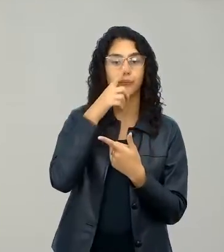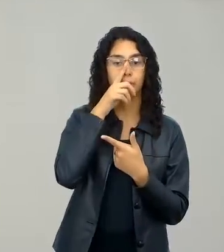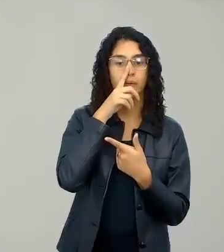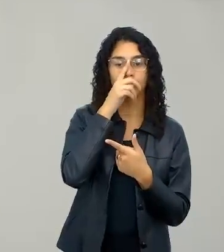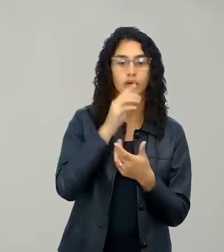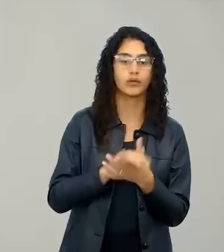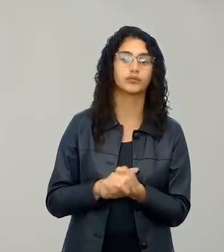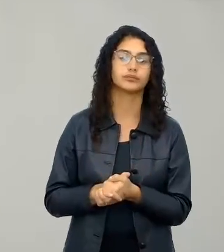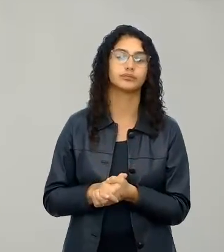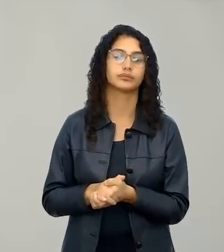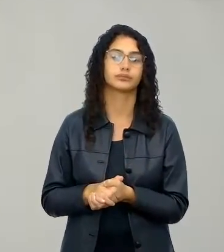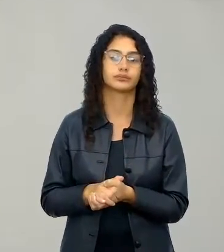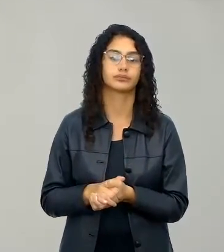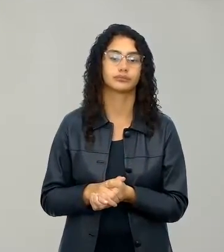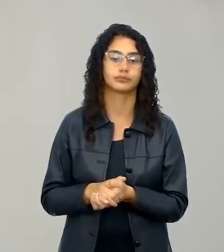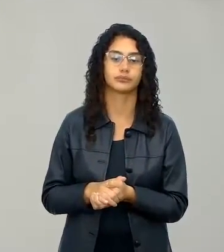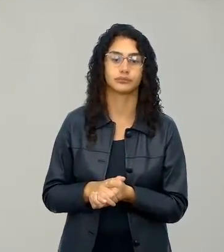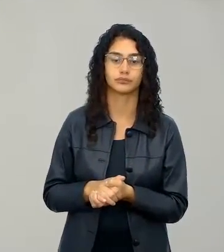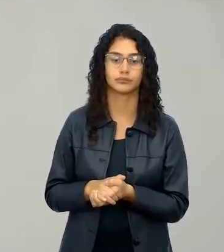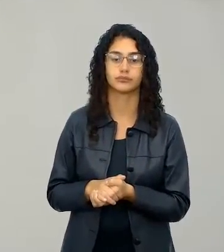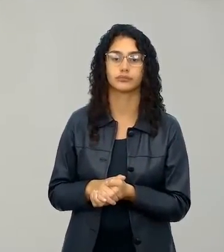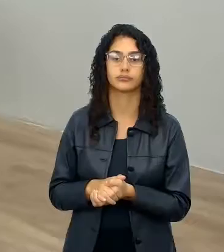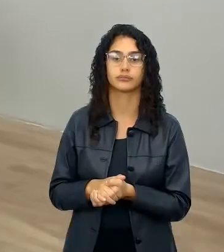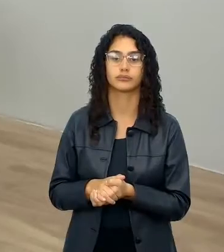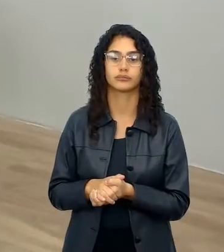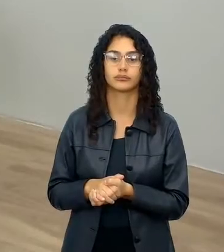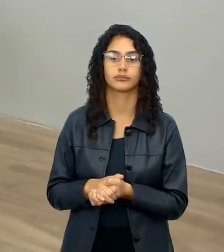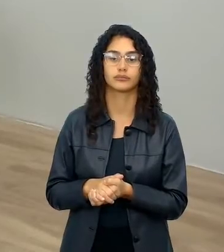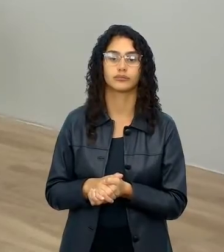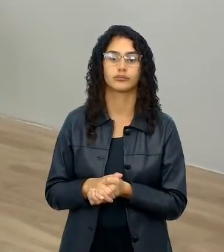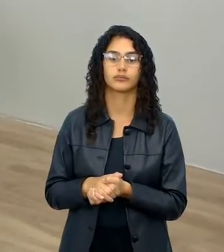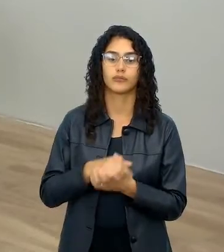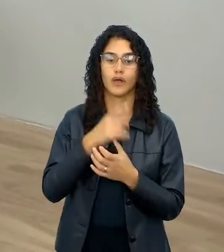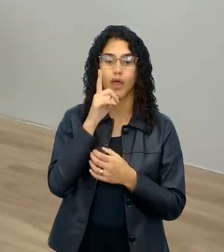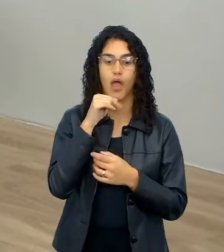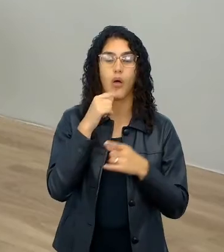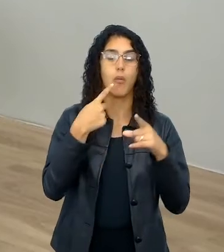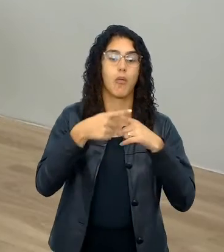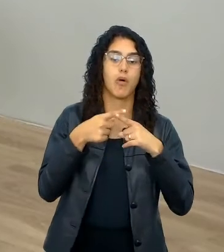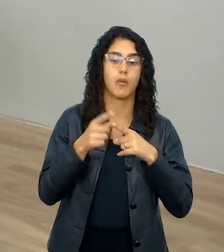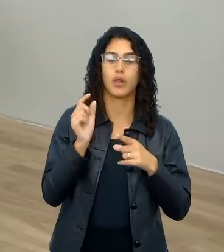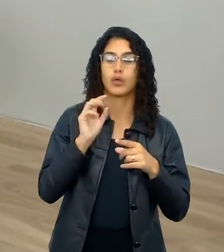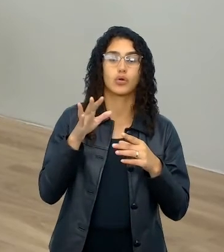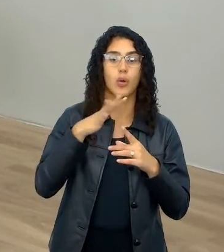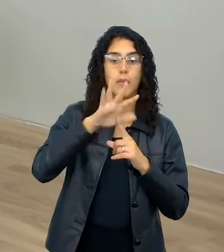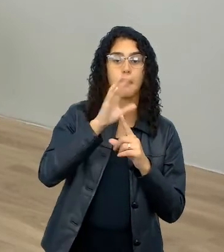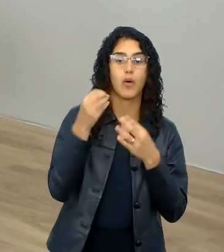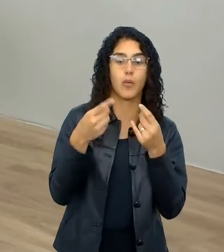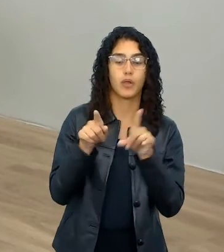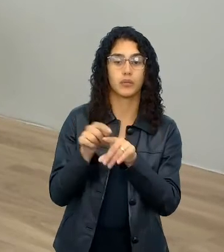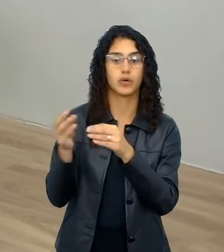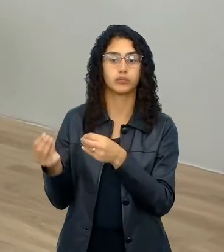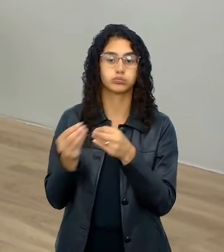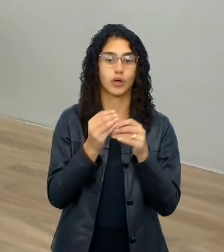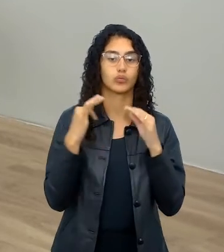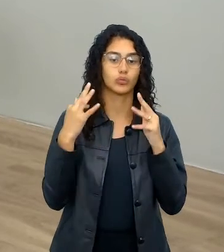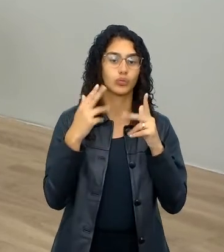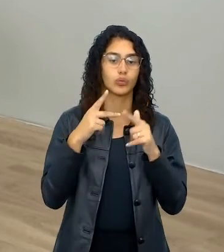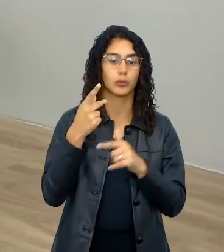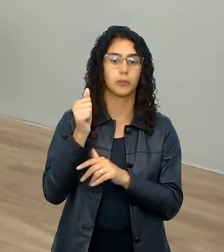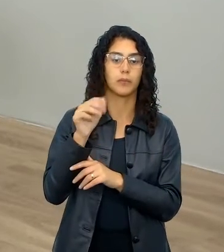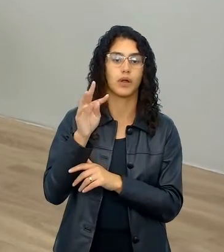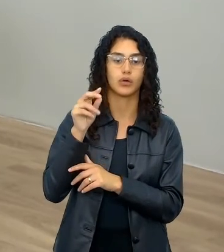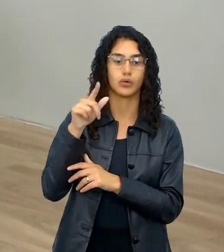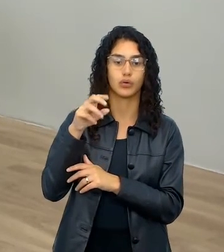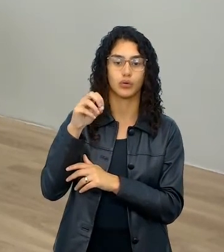contaminação. Pois é, então essa água contamina não só o meio ambiente, como ela traz contaminantes patógenos,